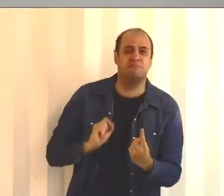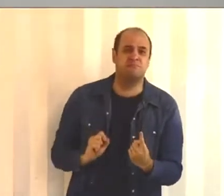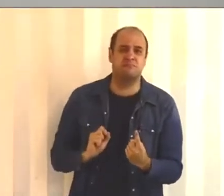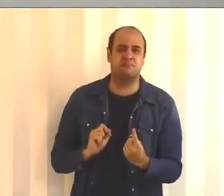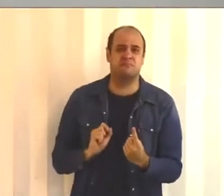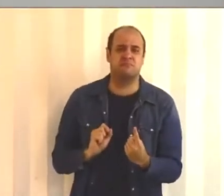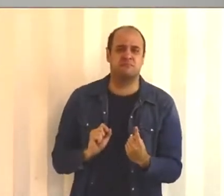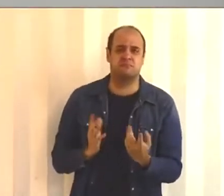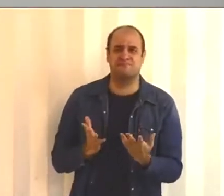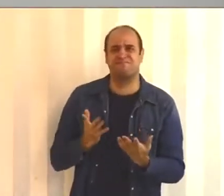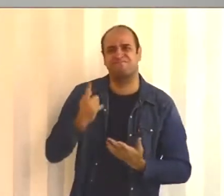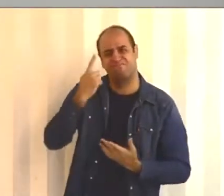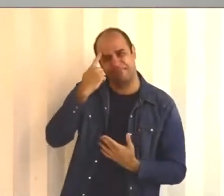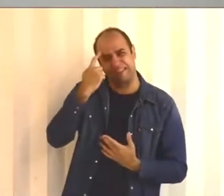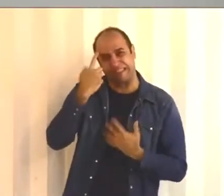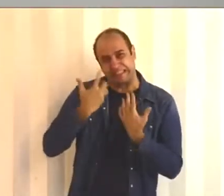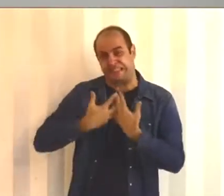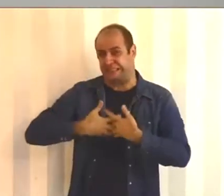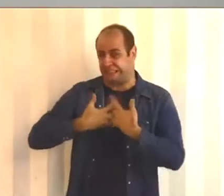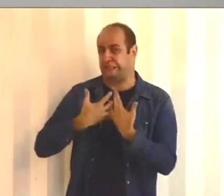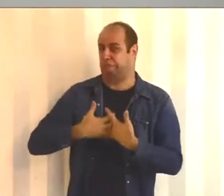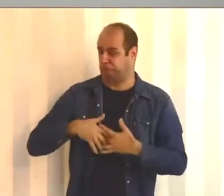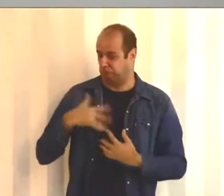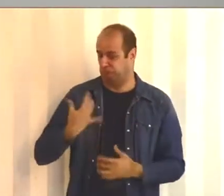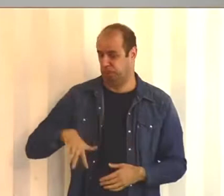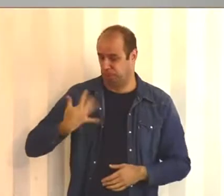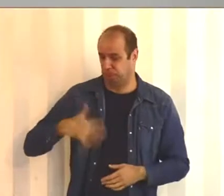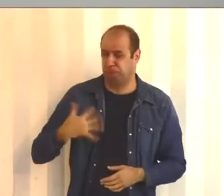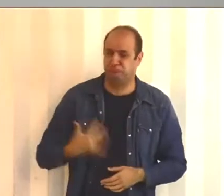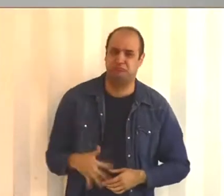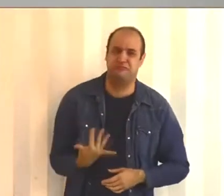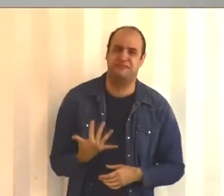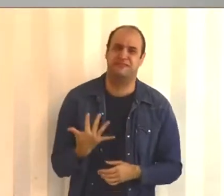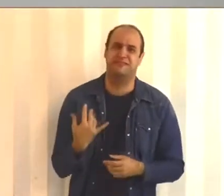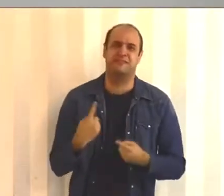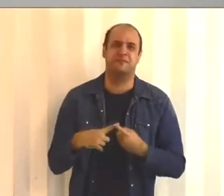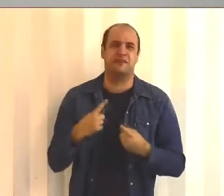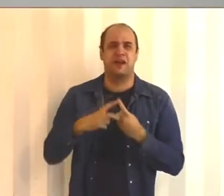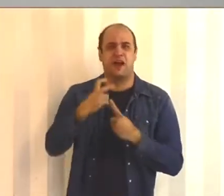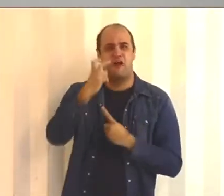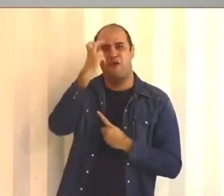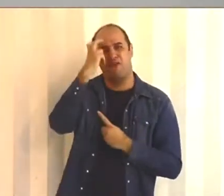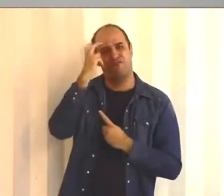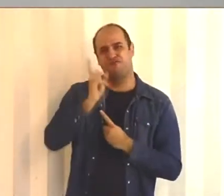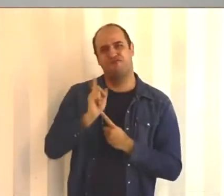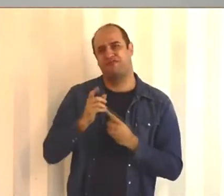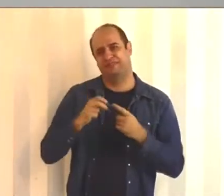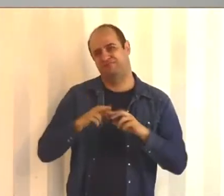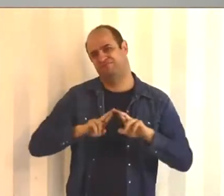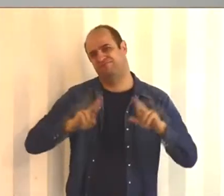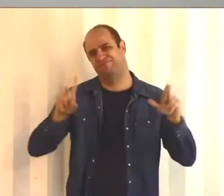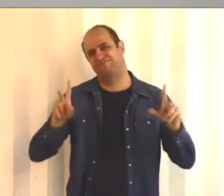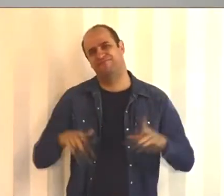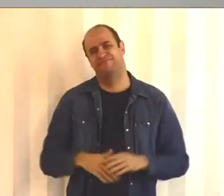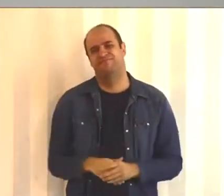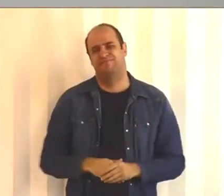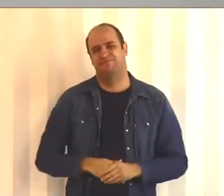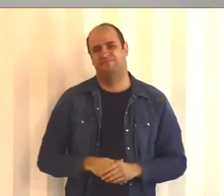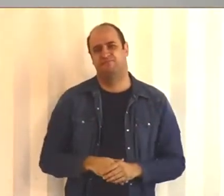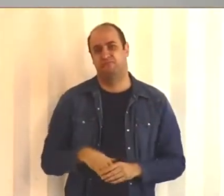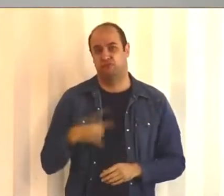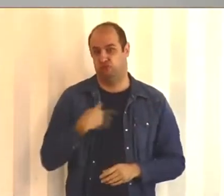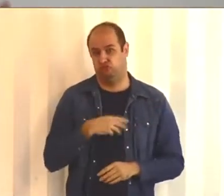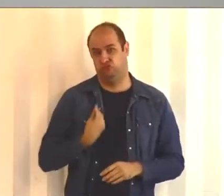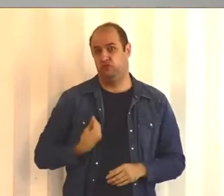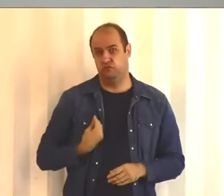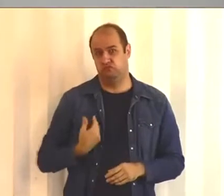uma reflexão não muito fácil de se fazer, meus irmãos, porque não está na nossa cultura fazer reflexões assim. Na nossa cultura,